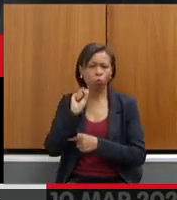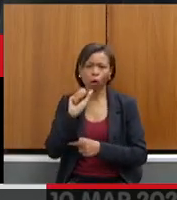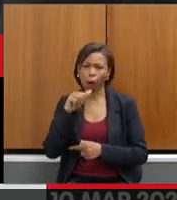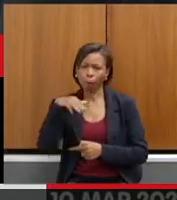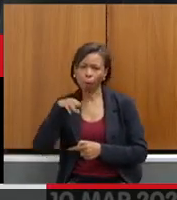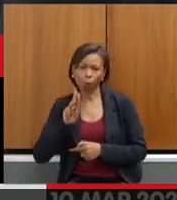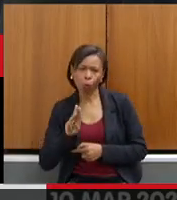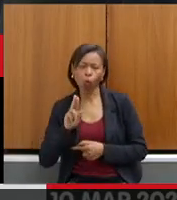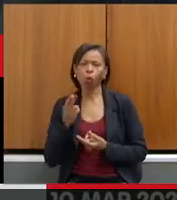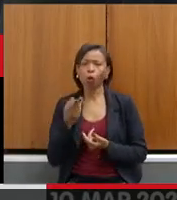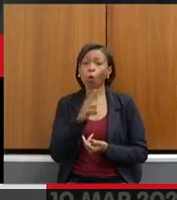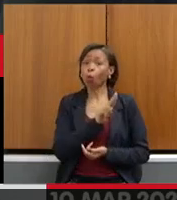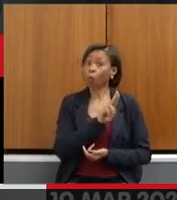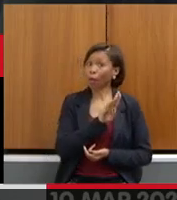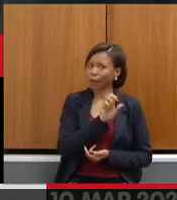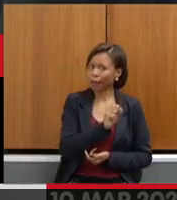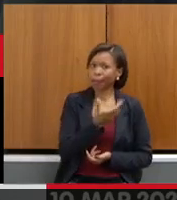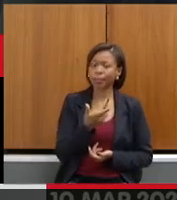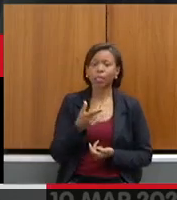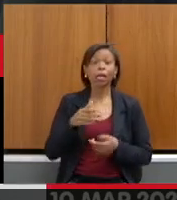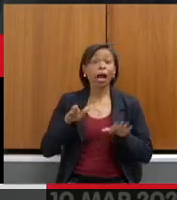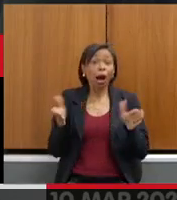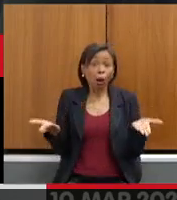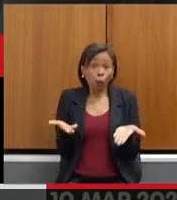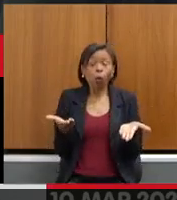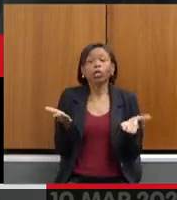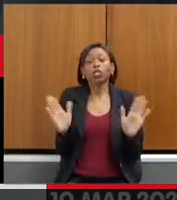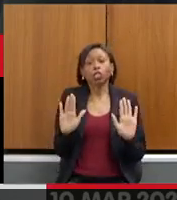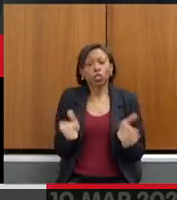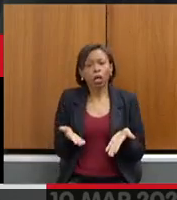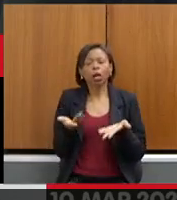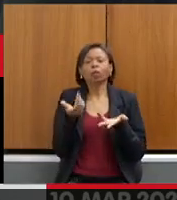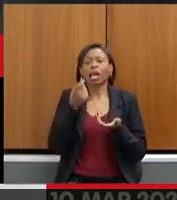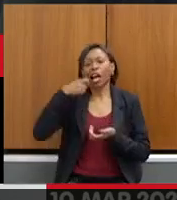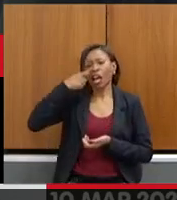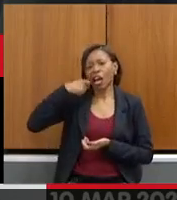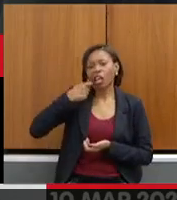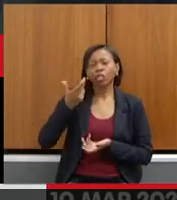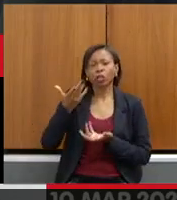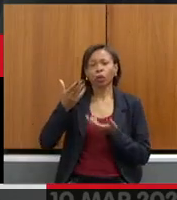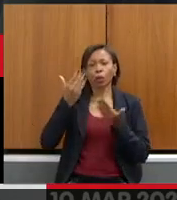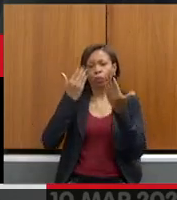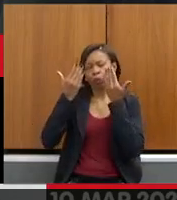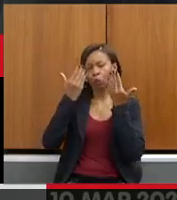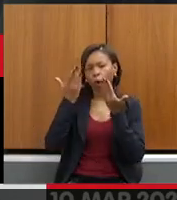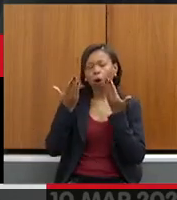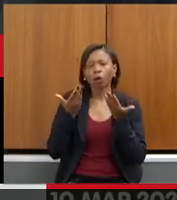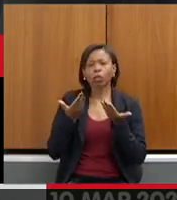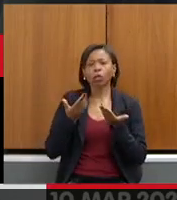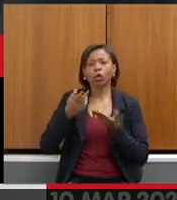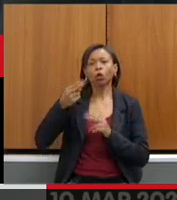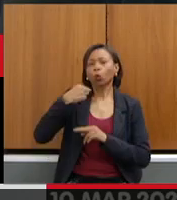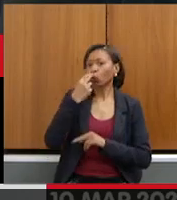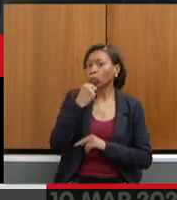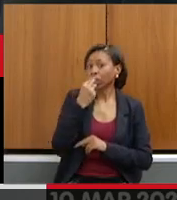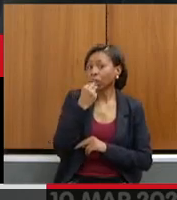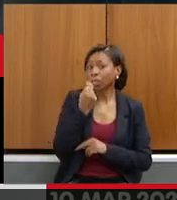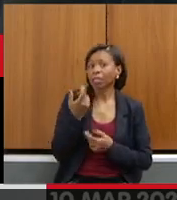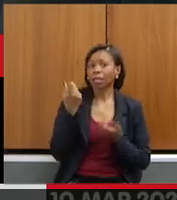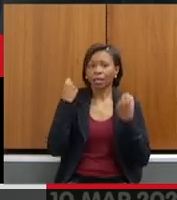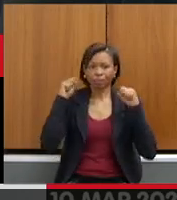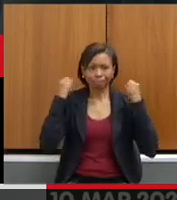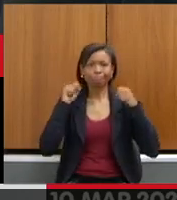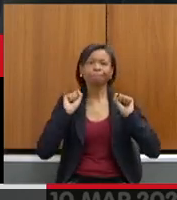temos ampliação muitas vezes para dentistas psicólogos nutricionistas e até educadores físicos